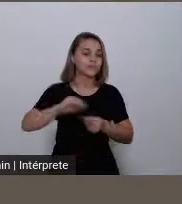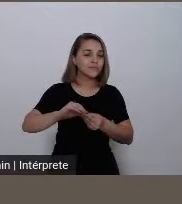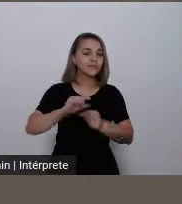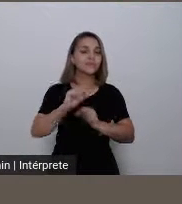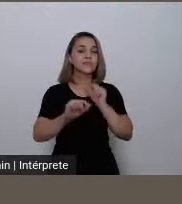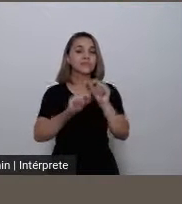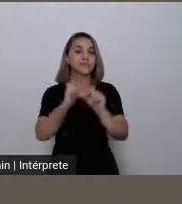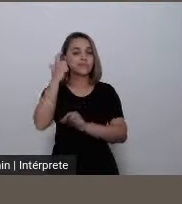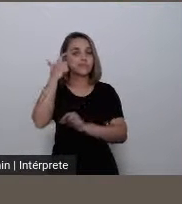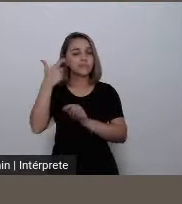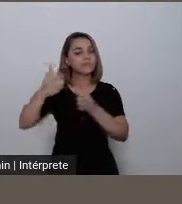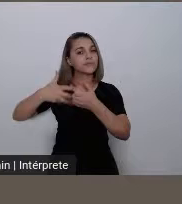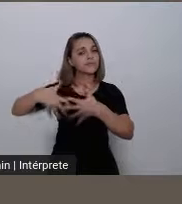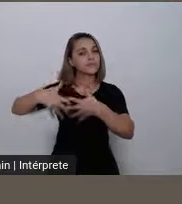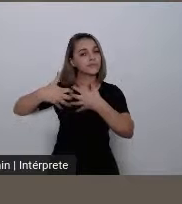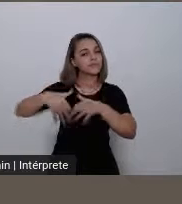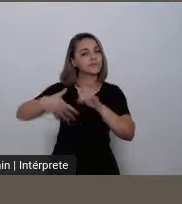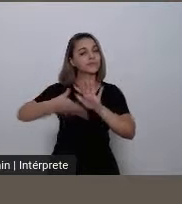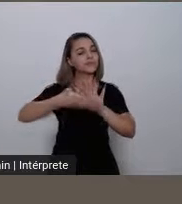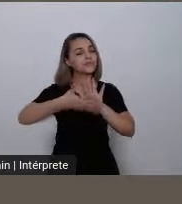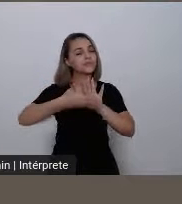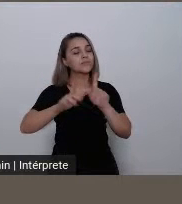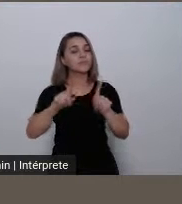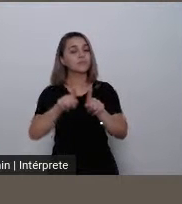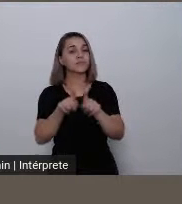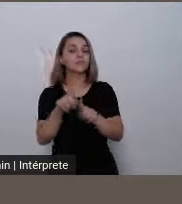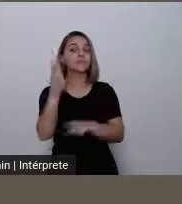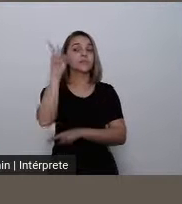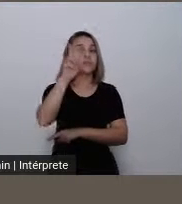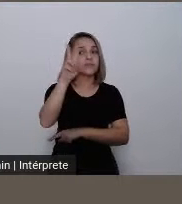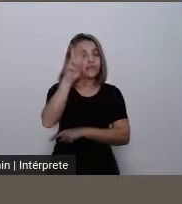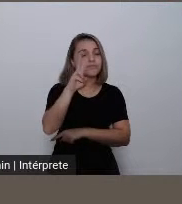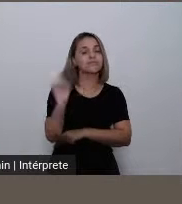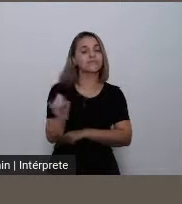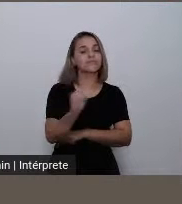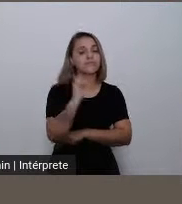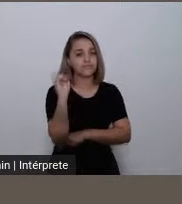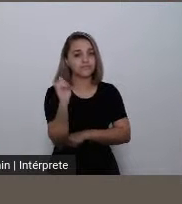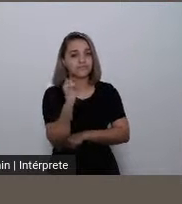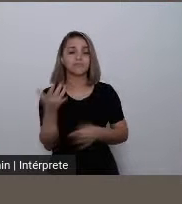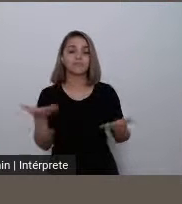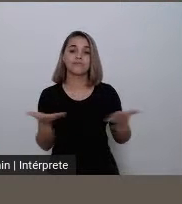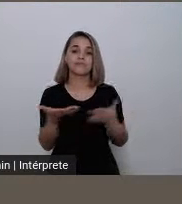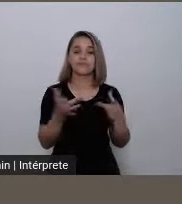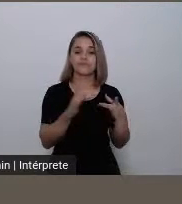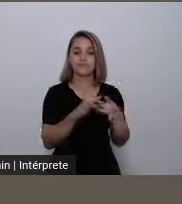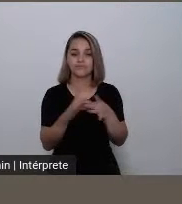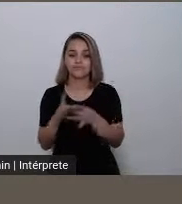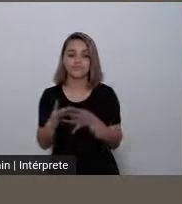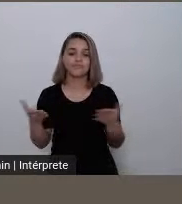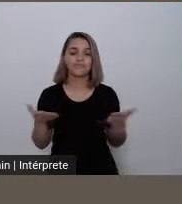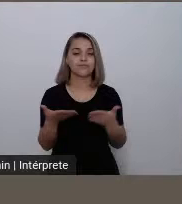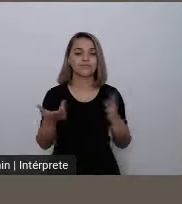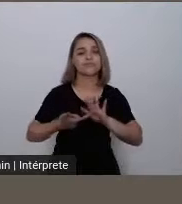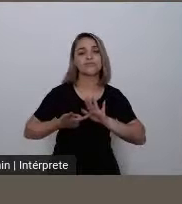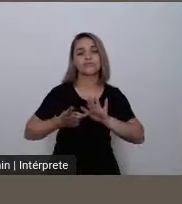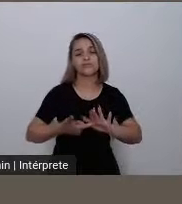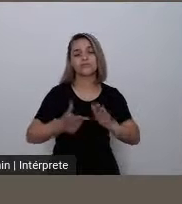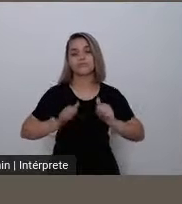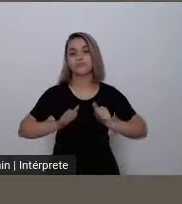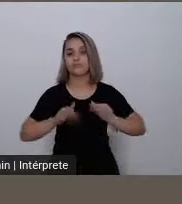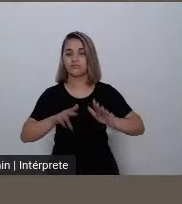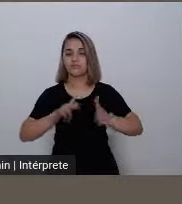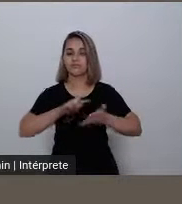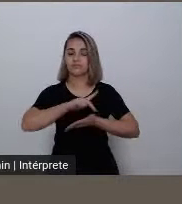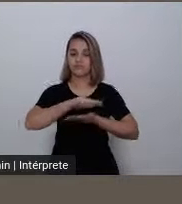reflexão. Ao mesmo tempo, merece ser lembrado o contexto recente, marcado por um conjunto de ações de desgaste